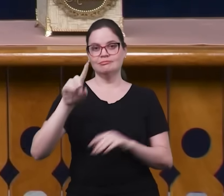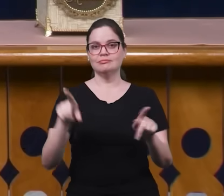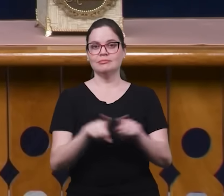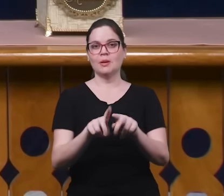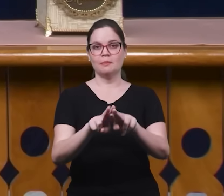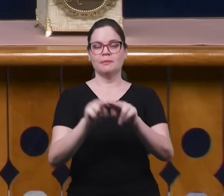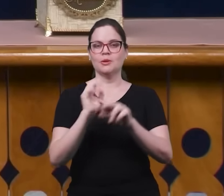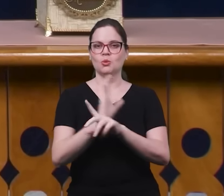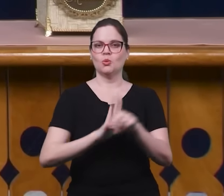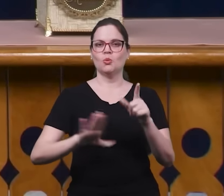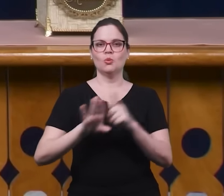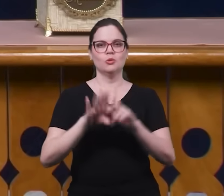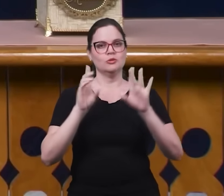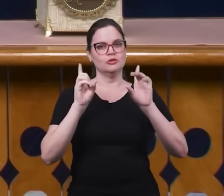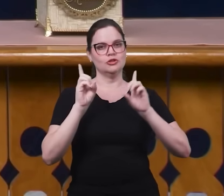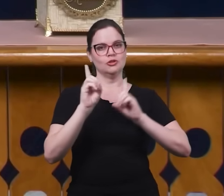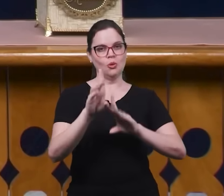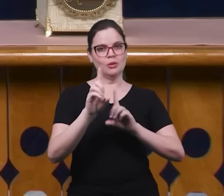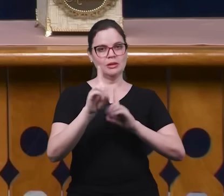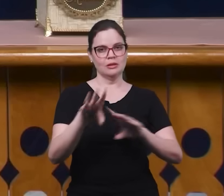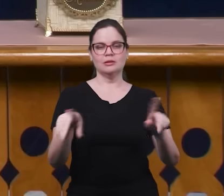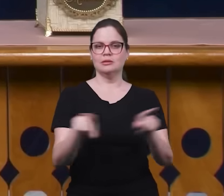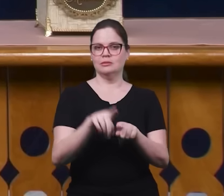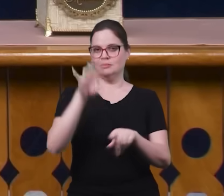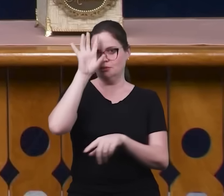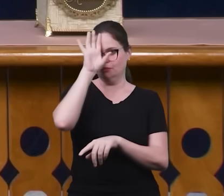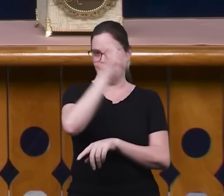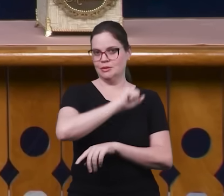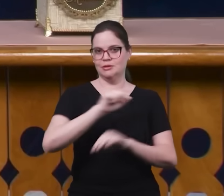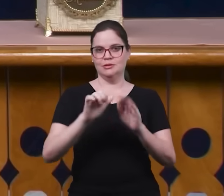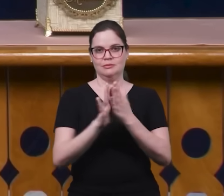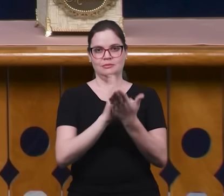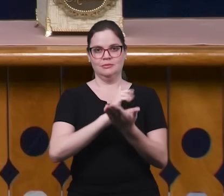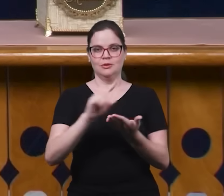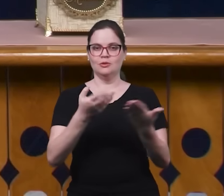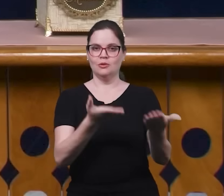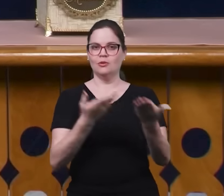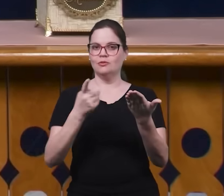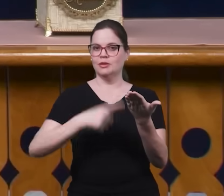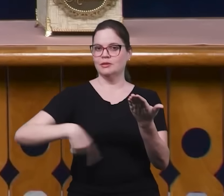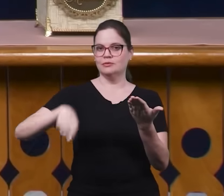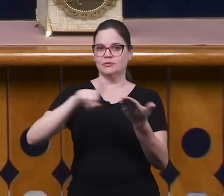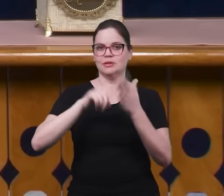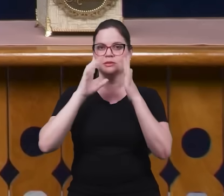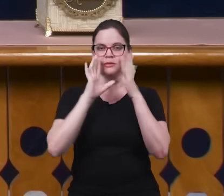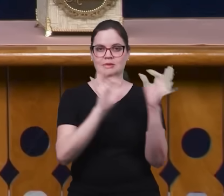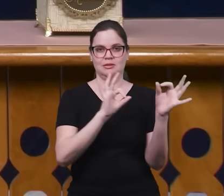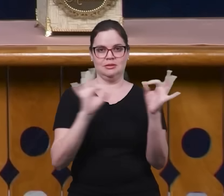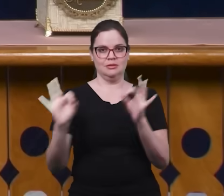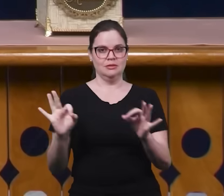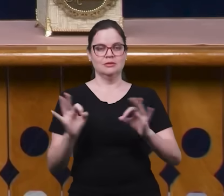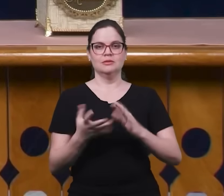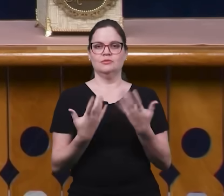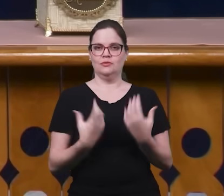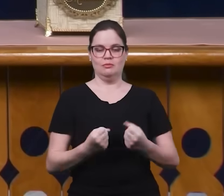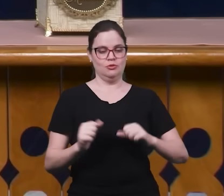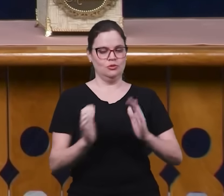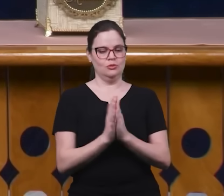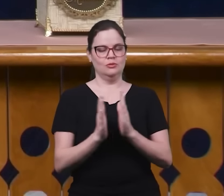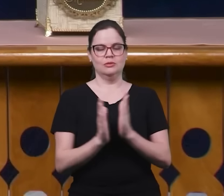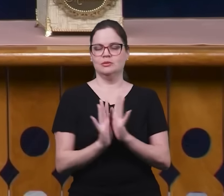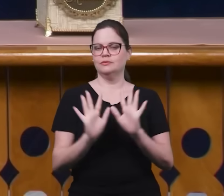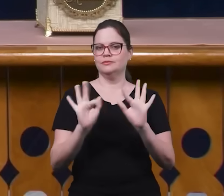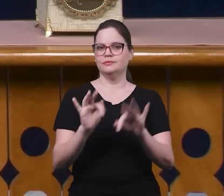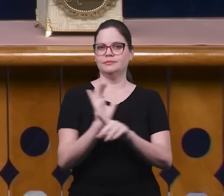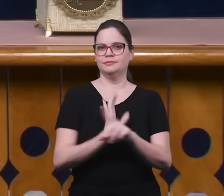por mais um culto de doutrina, de aprendizado da Palavra de Deus. Eu convido a todos que participam conosco para